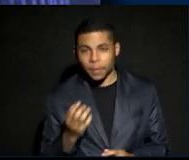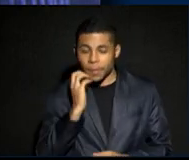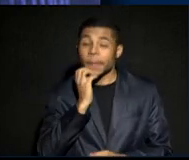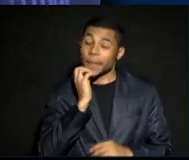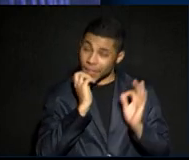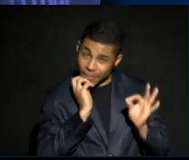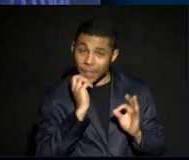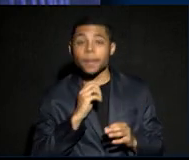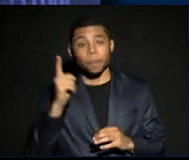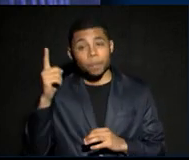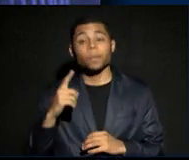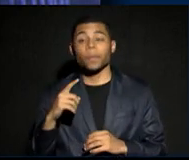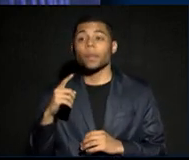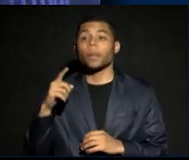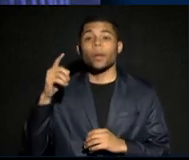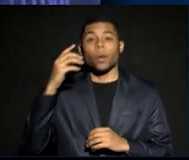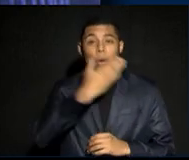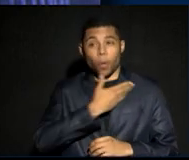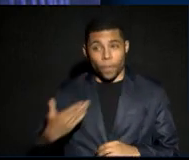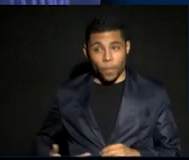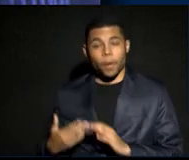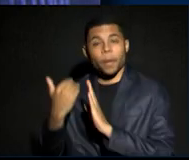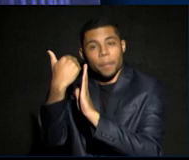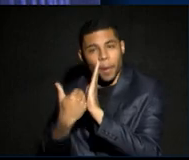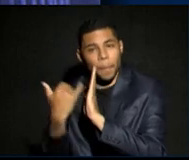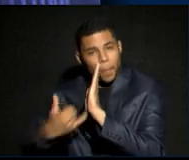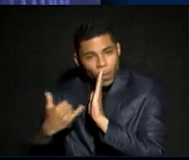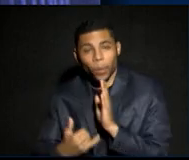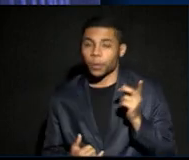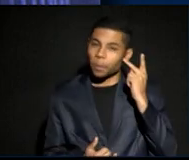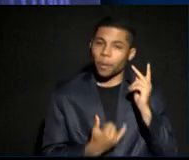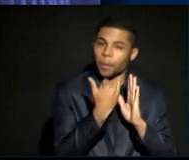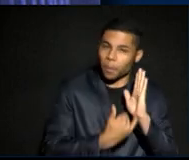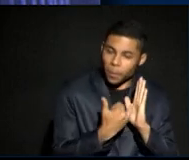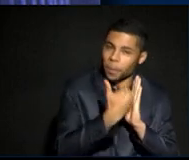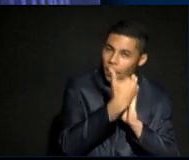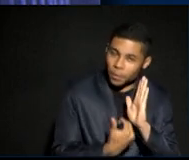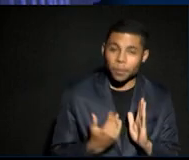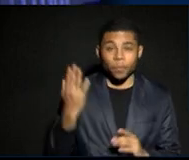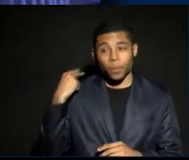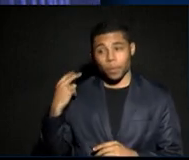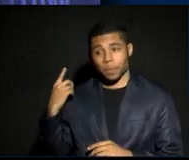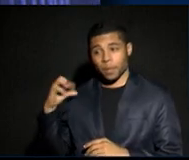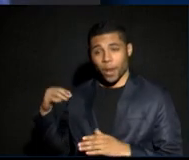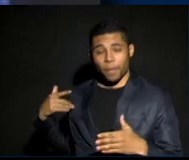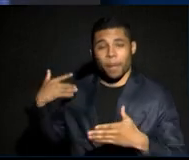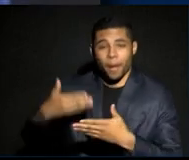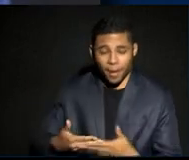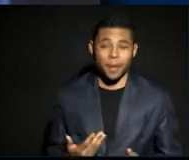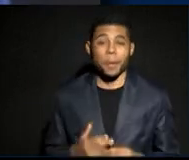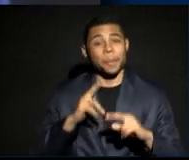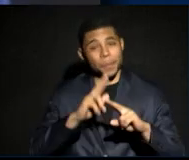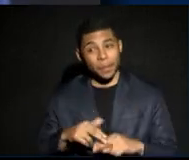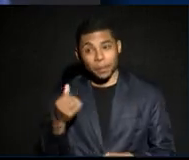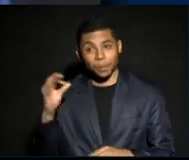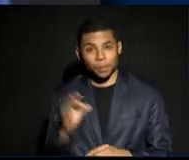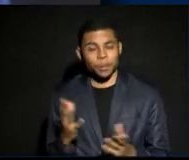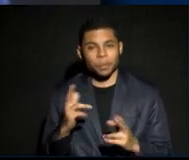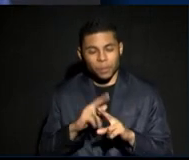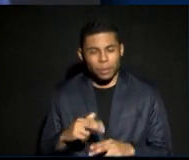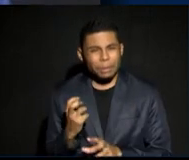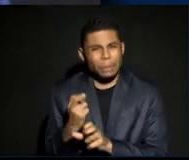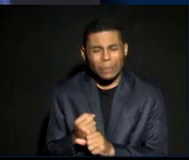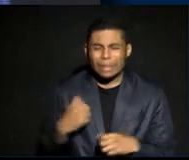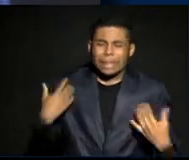o governo federal baixou imposto São Paulo mental imposto cms per capita subiu 26 por cento São Paulo 2019 para cá né então uma conta